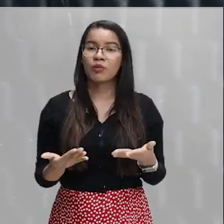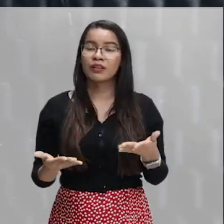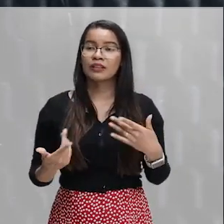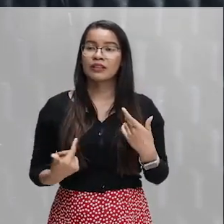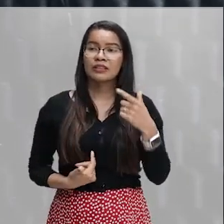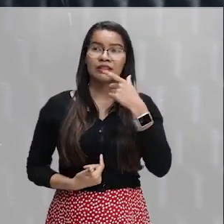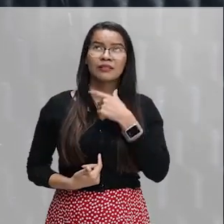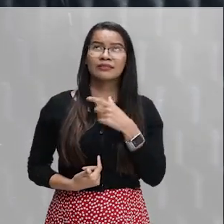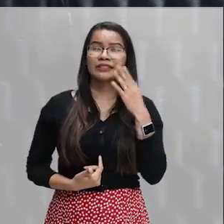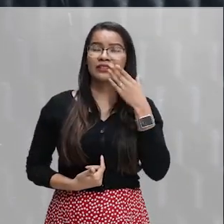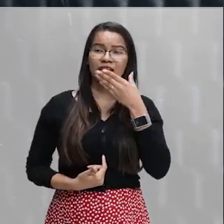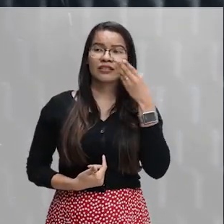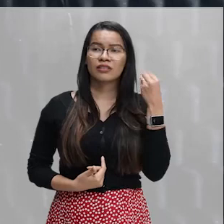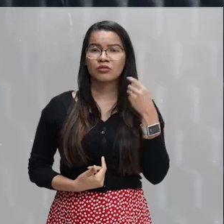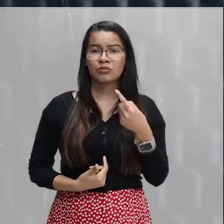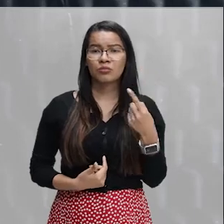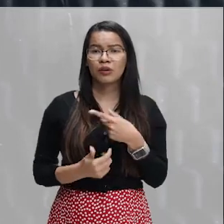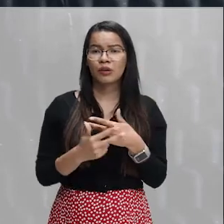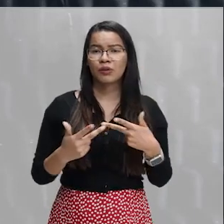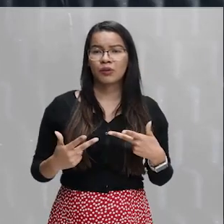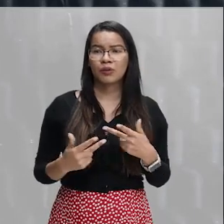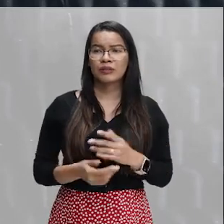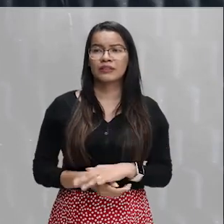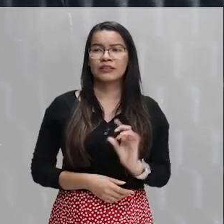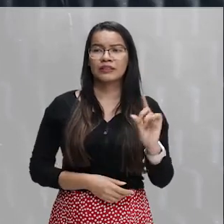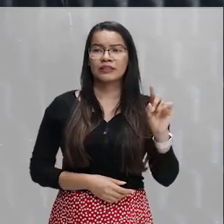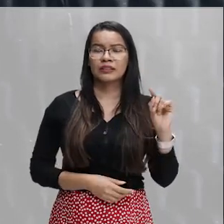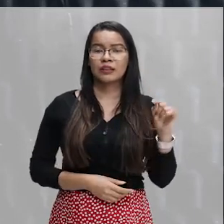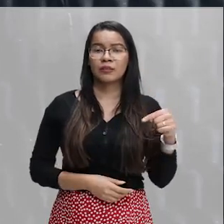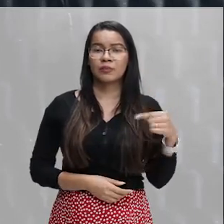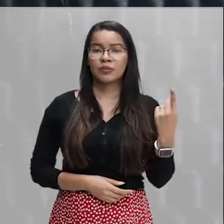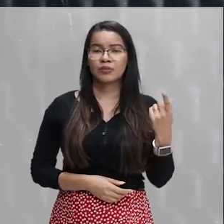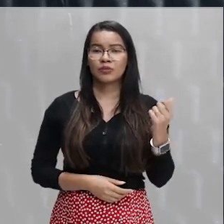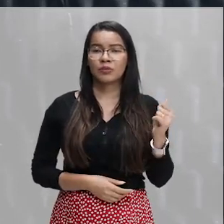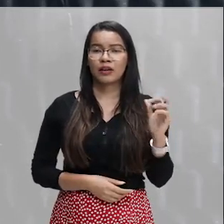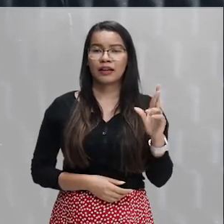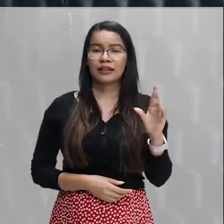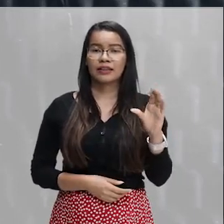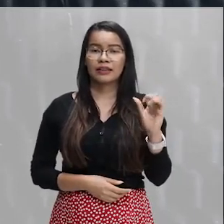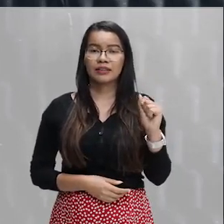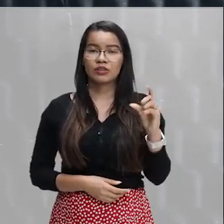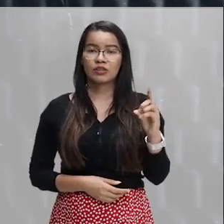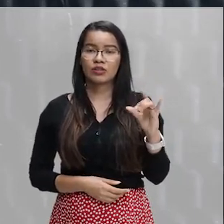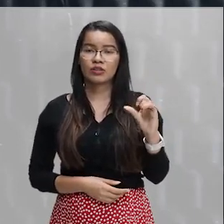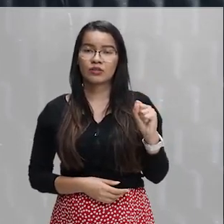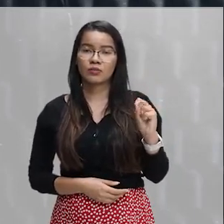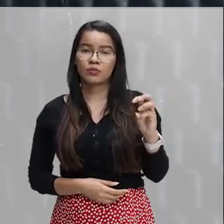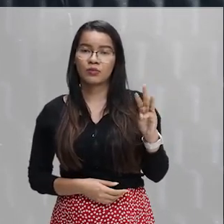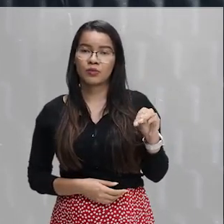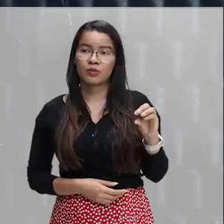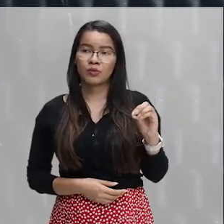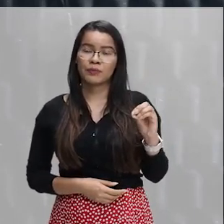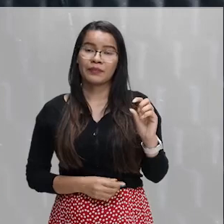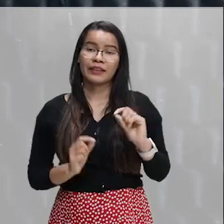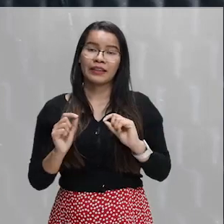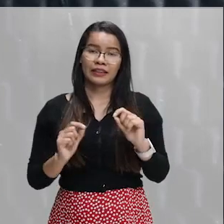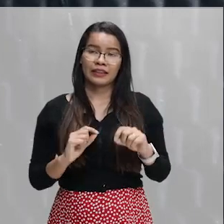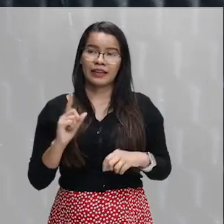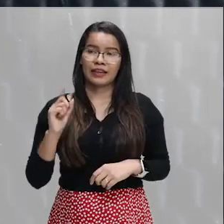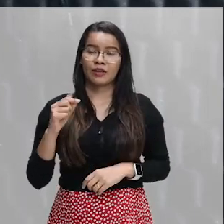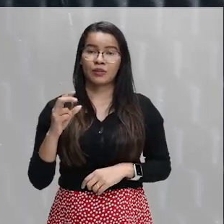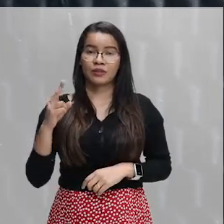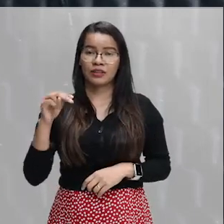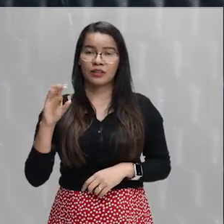esquecendo de alguma coisa? É isso mesmo, né? Aí vem depois do barroco, vem o arcadismo, aí vem, que é o neoclassicismo, né, que é a